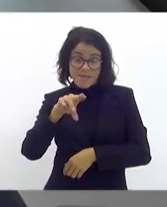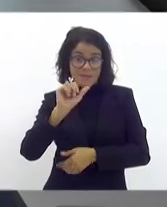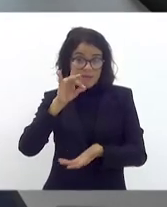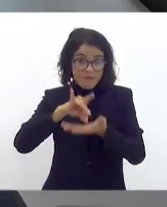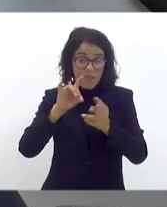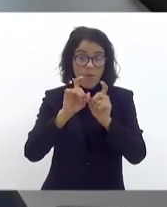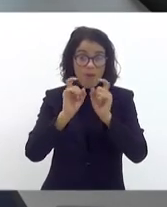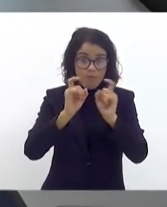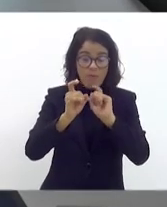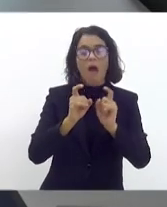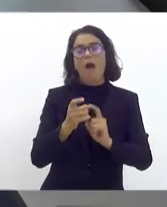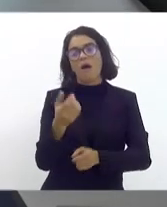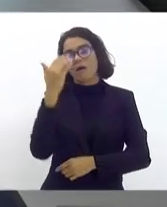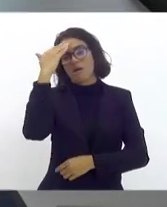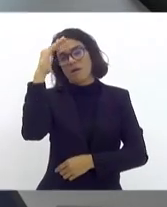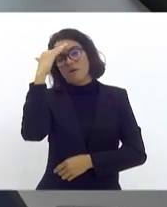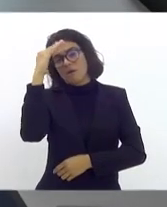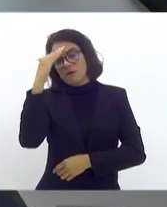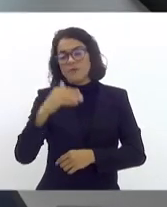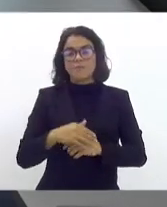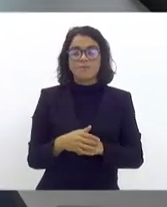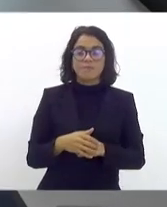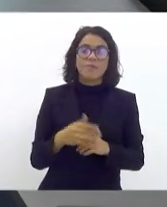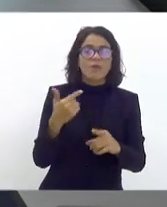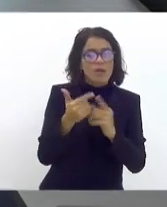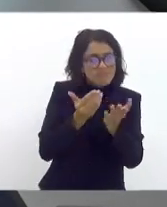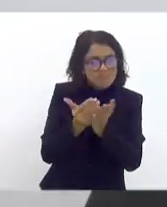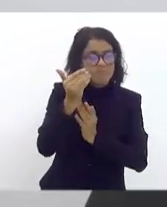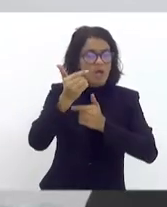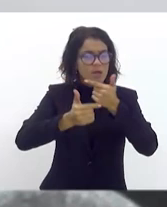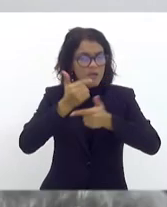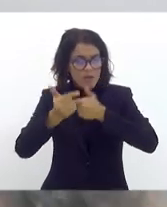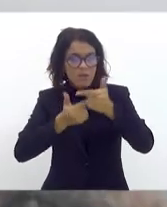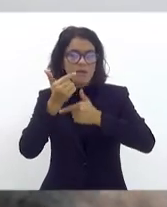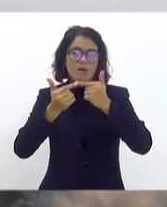CPI. Mas que a gente já iniciasse esses trabalhos